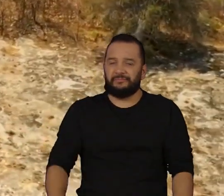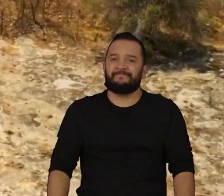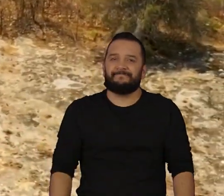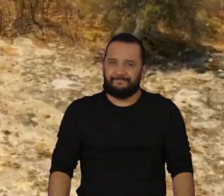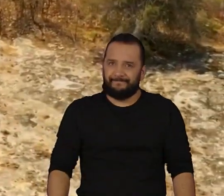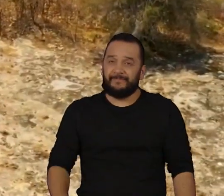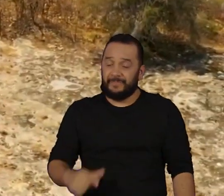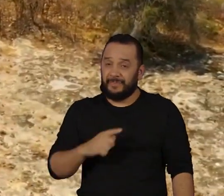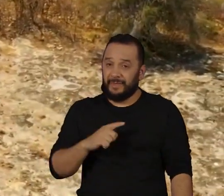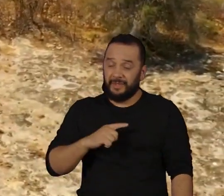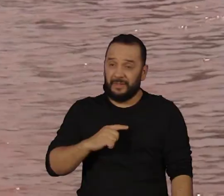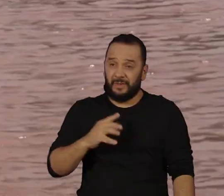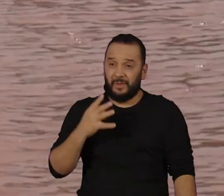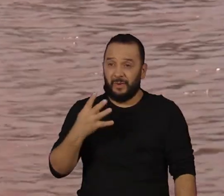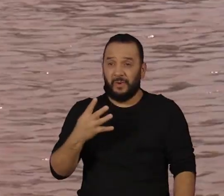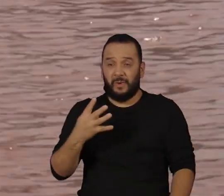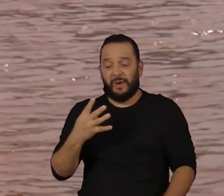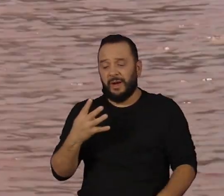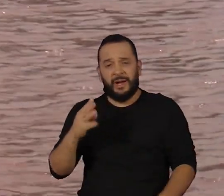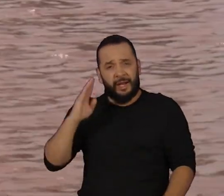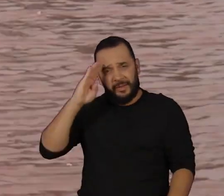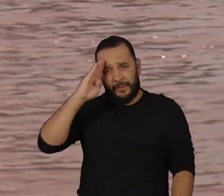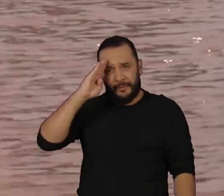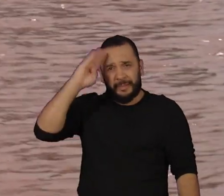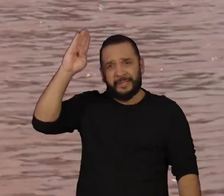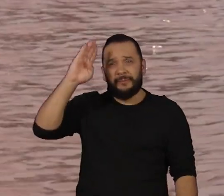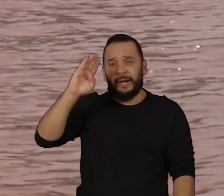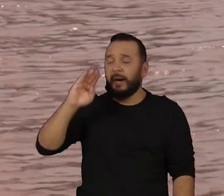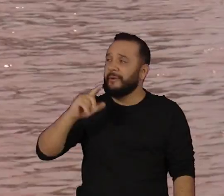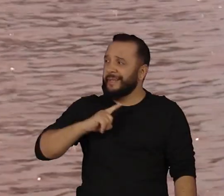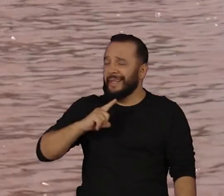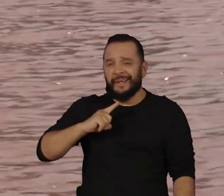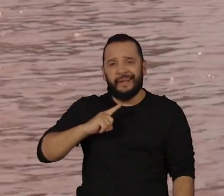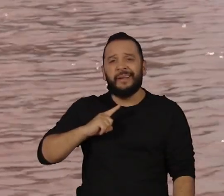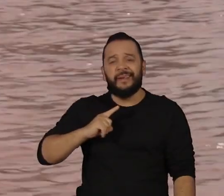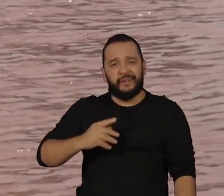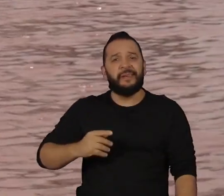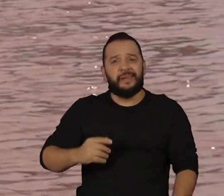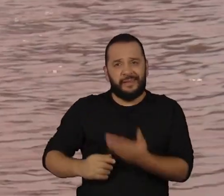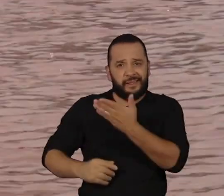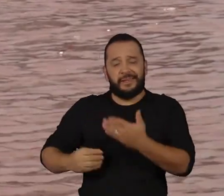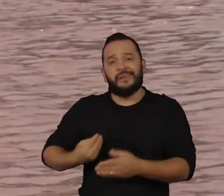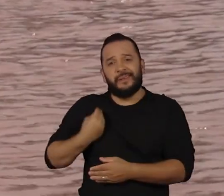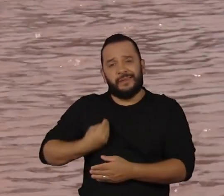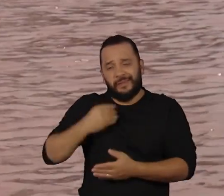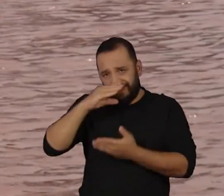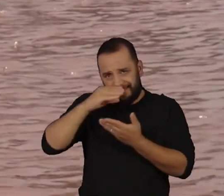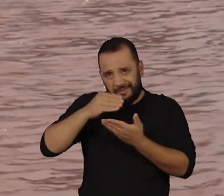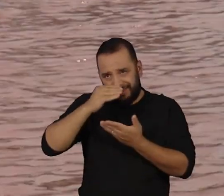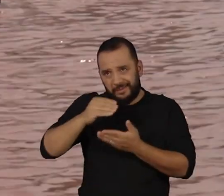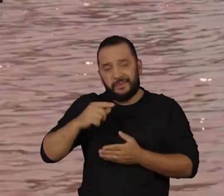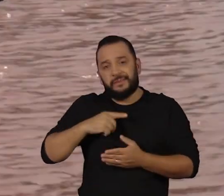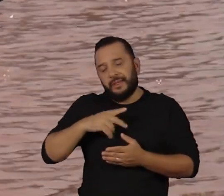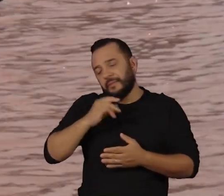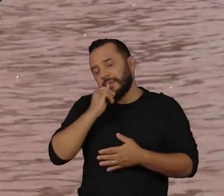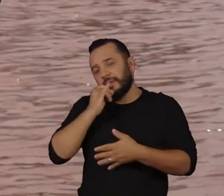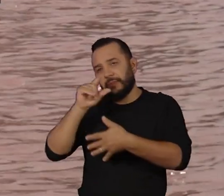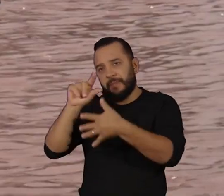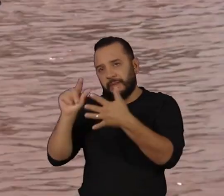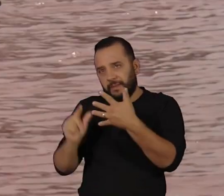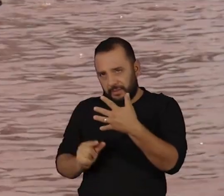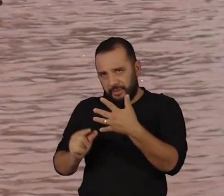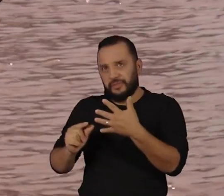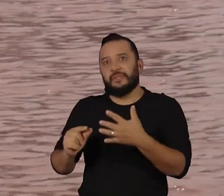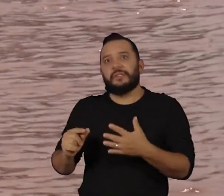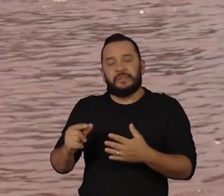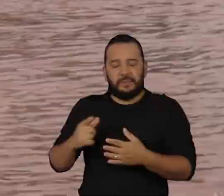Nos 4 biomas principais, esse animal está ali presente, né? Mas a gente sabe que melhor ou pior em alguns deles. Na Mata Atlântica, tá